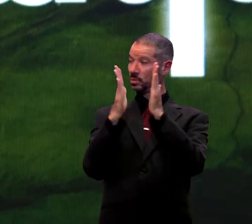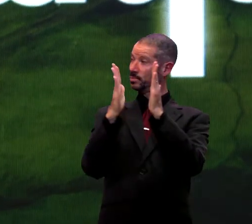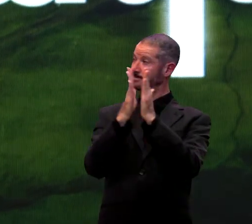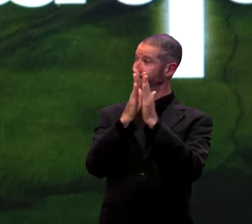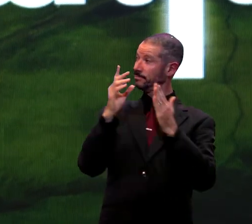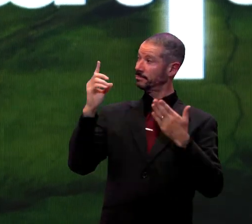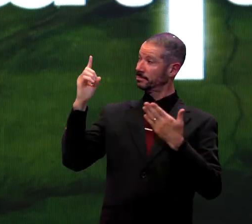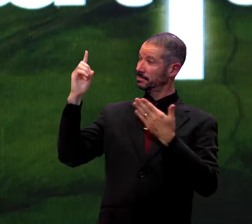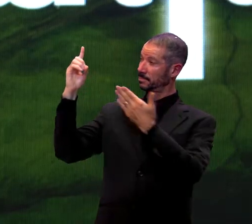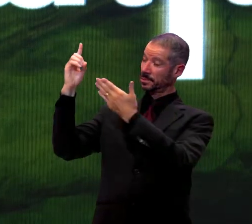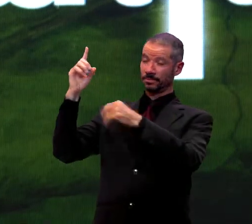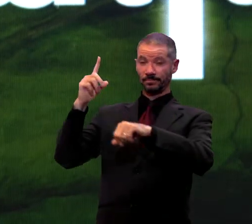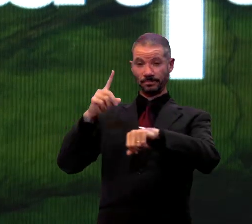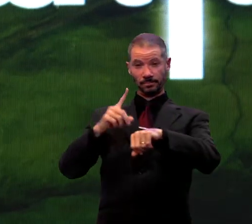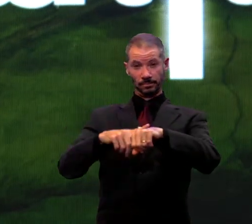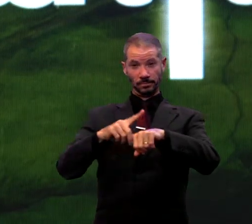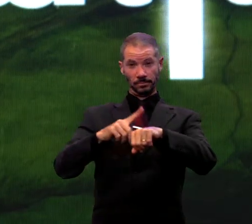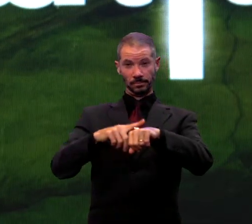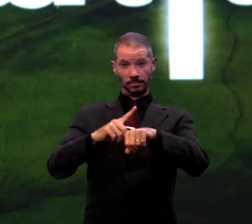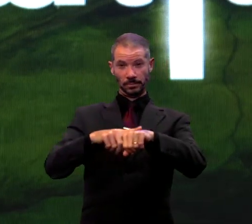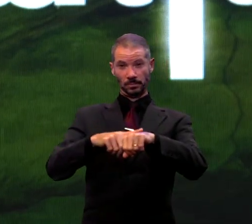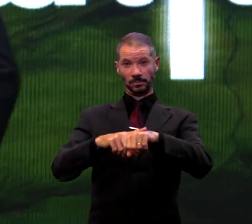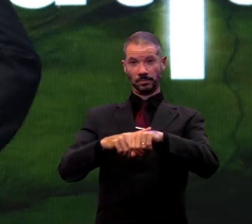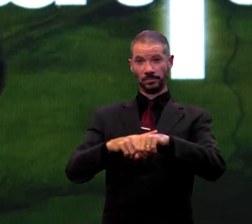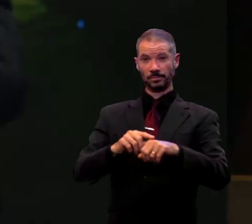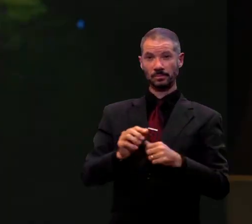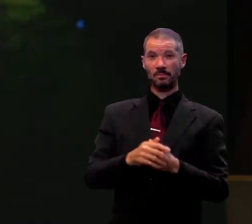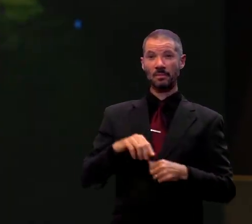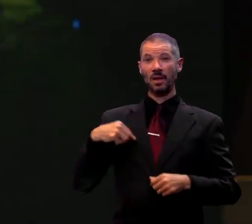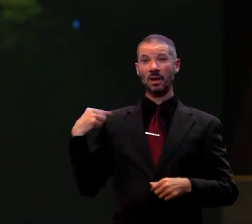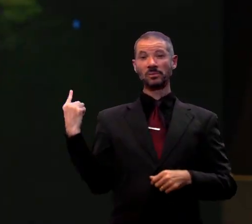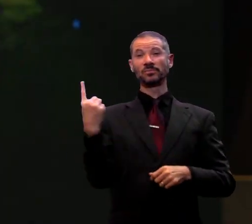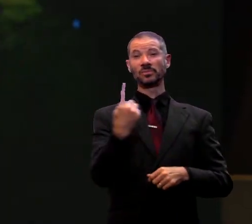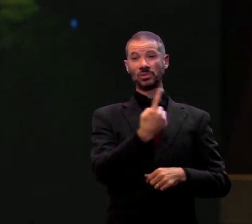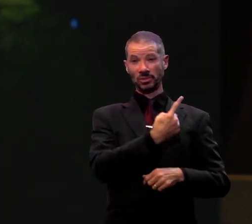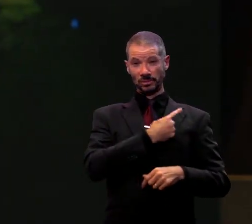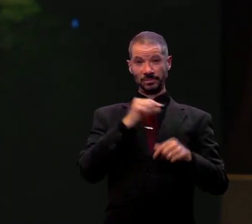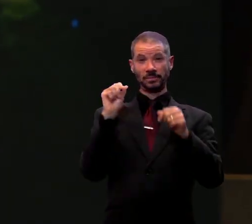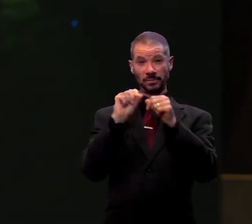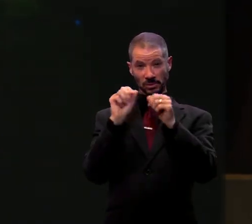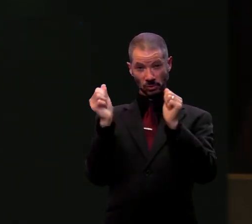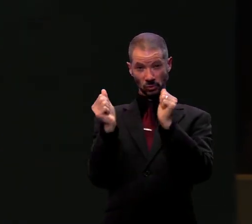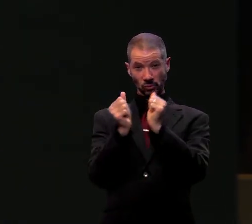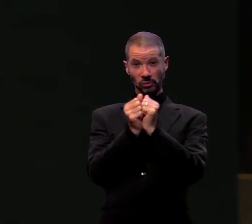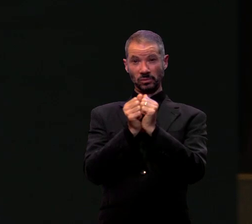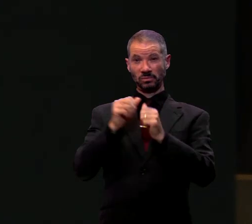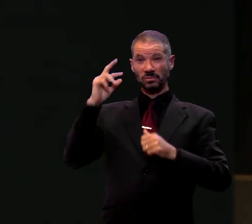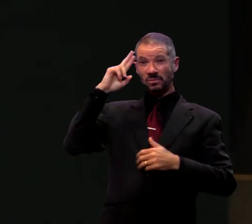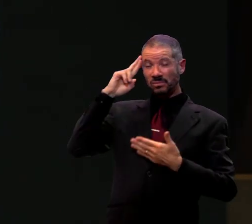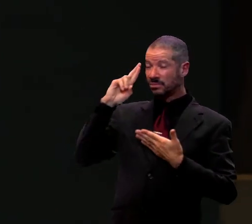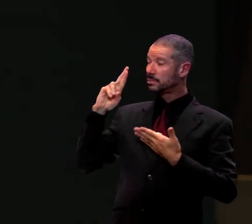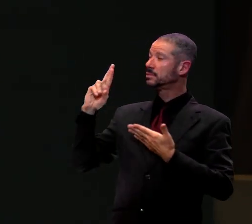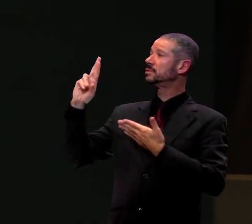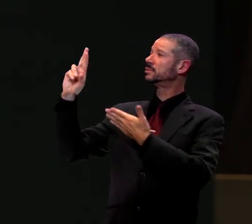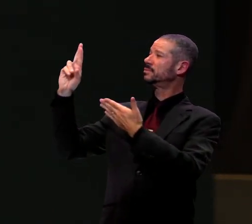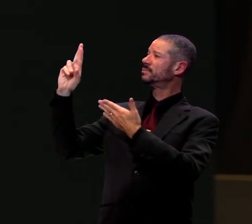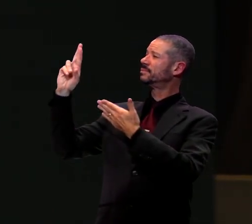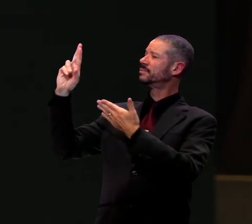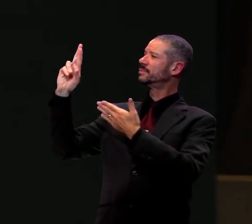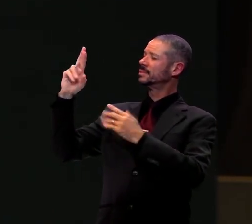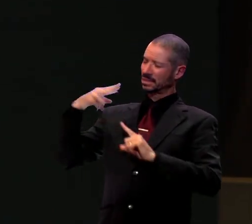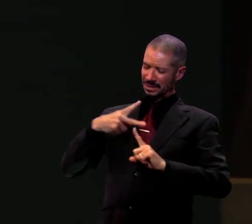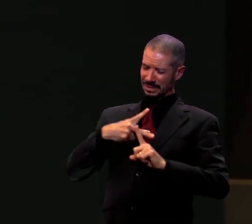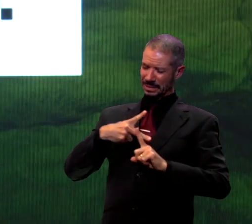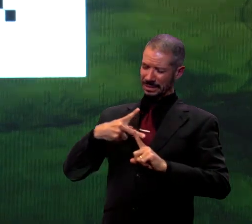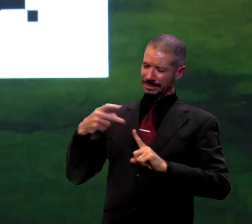Deus nesse tempo. E sabe o que a gente vai fazer junto? A gente vai dizer: Senhor, eu quero